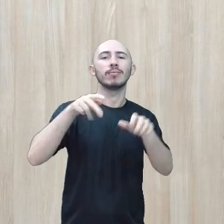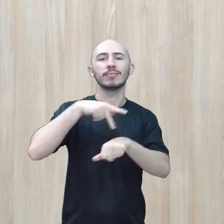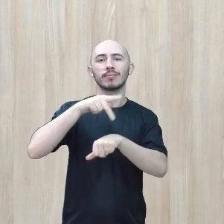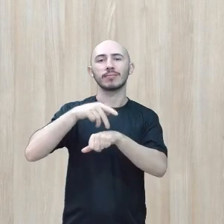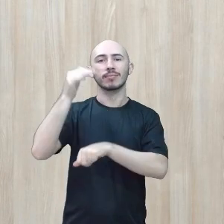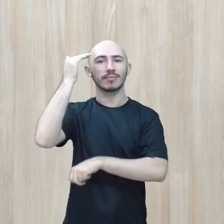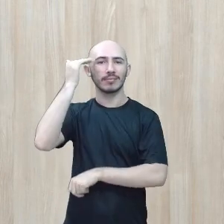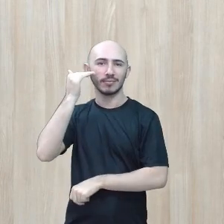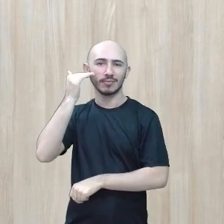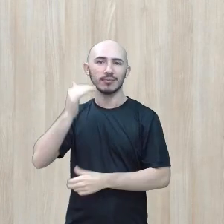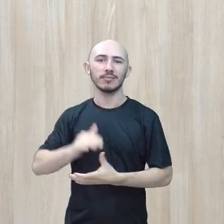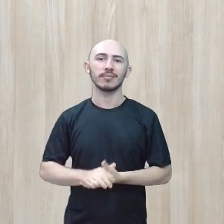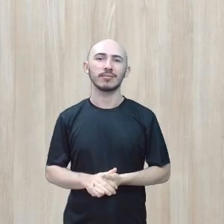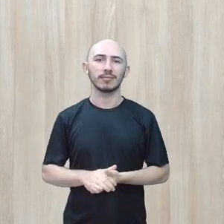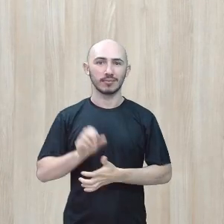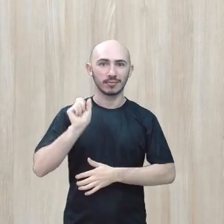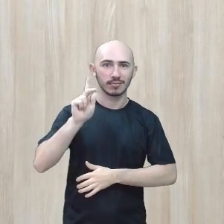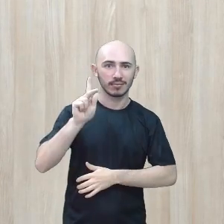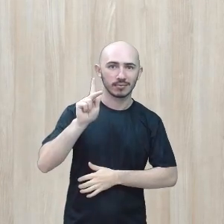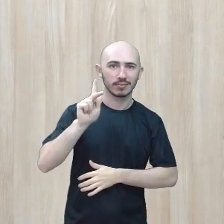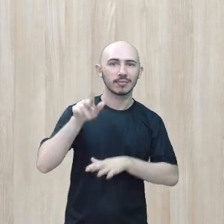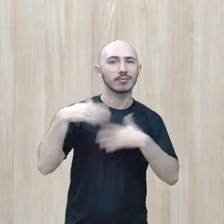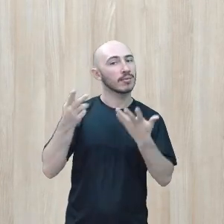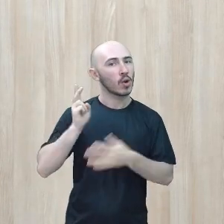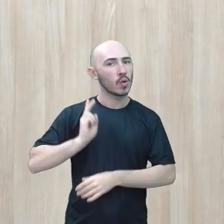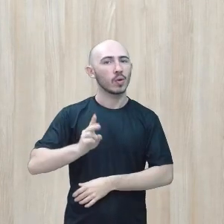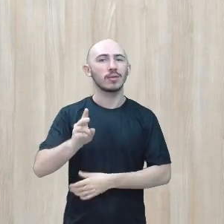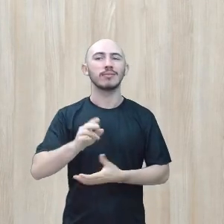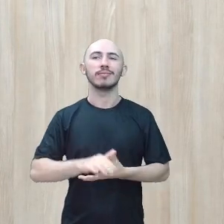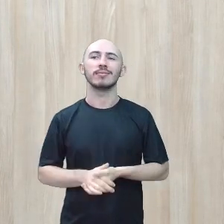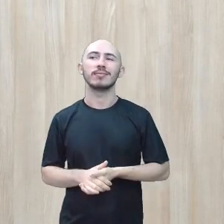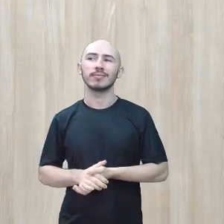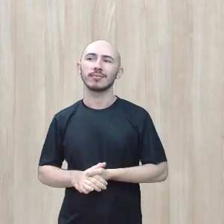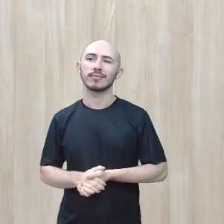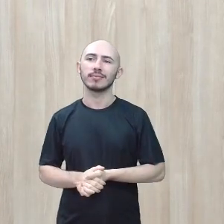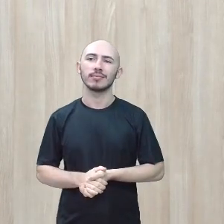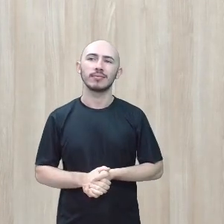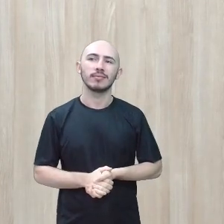Sul. Tranquilo? Vamos seguir mais um pouquinho.